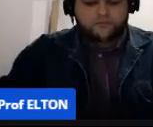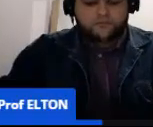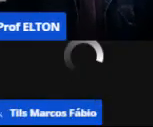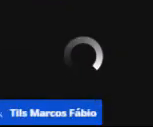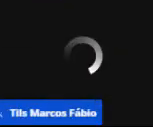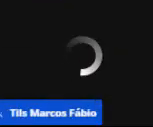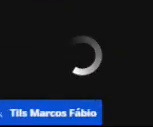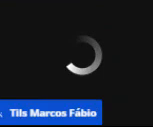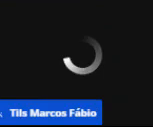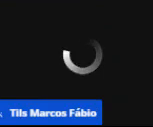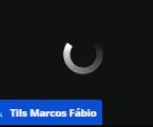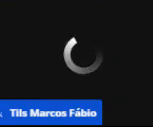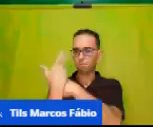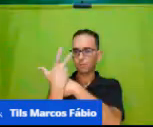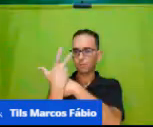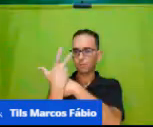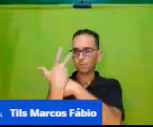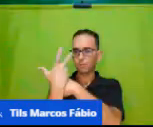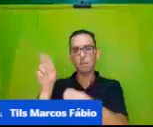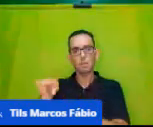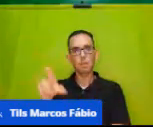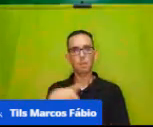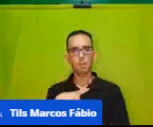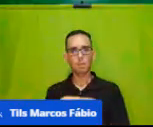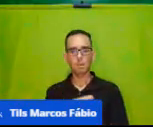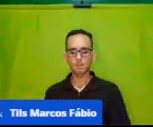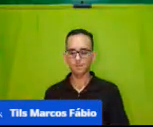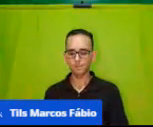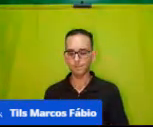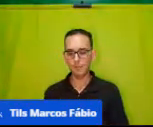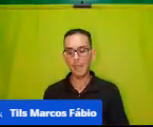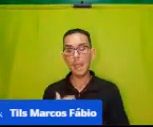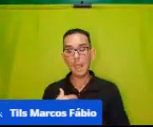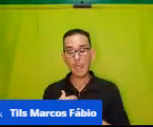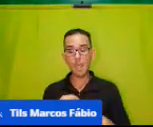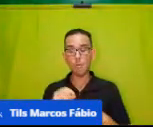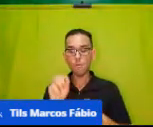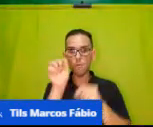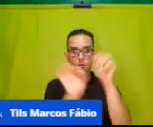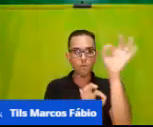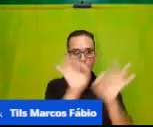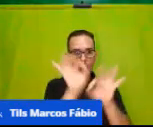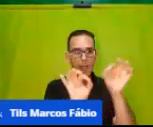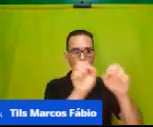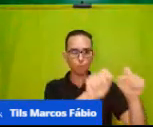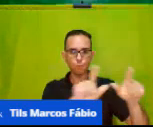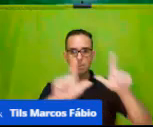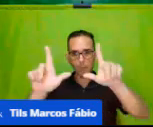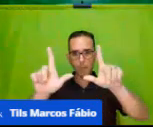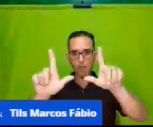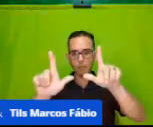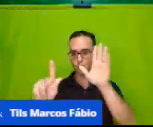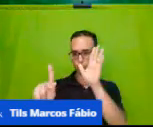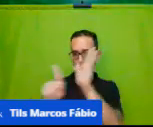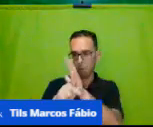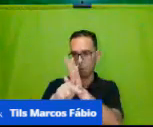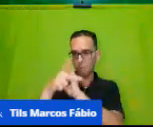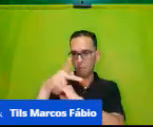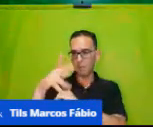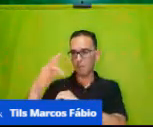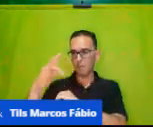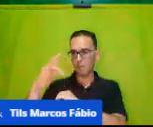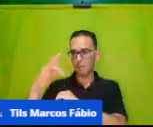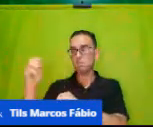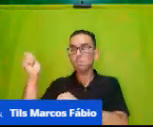as gravações. Então, eu monto o slide lá, né, e tem lá no próprio PowerPoint você tem a possibilidade de